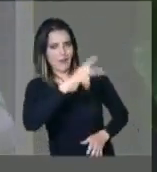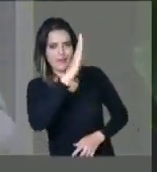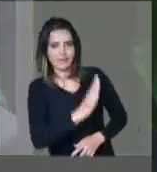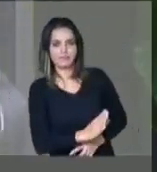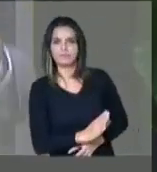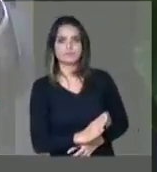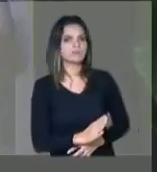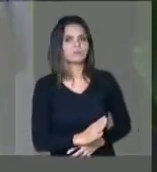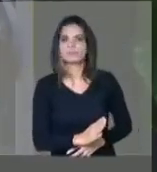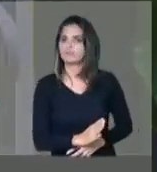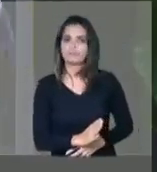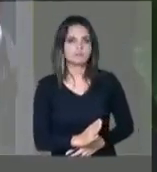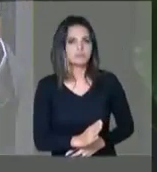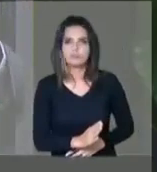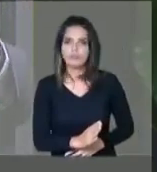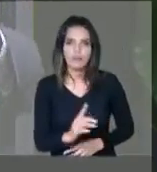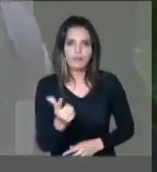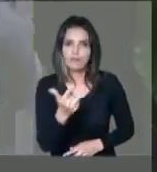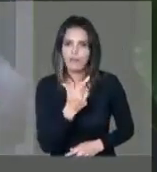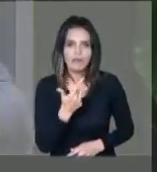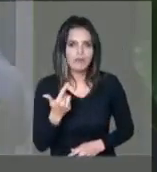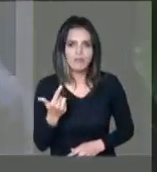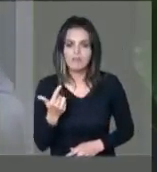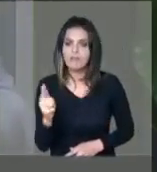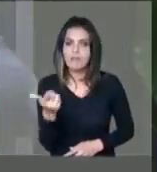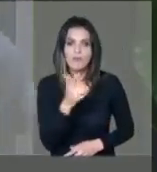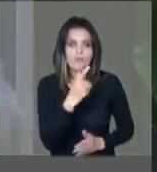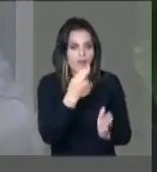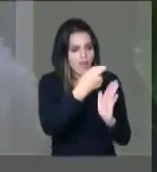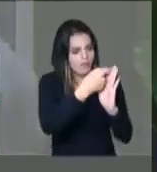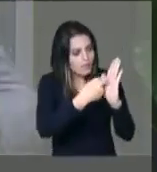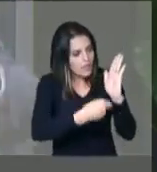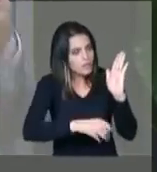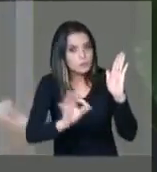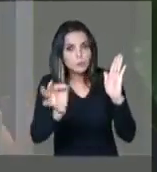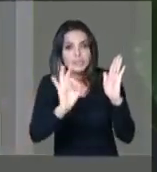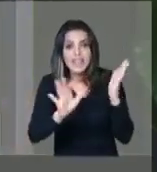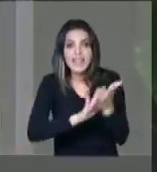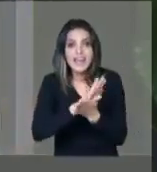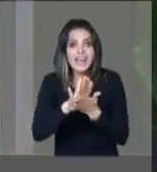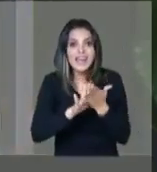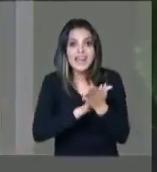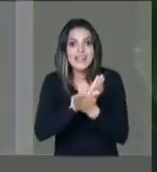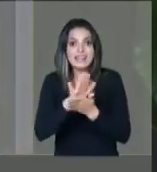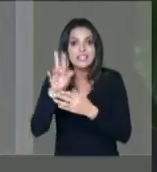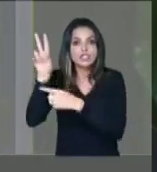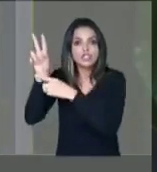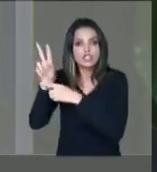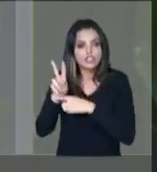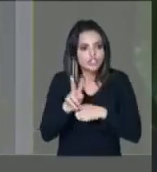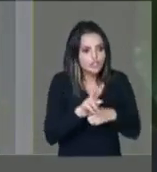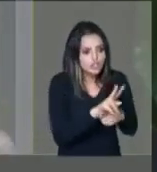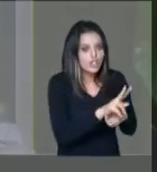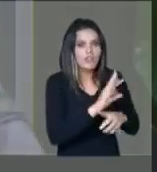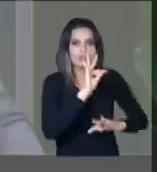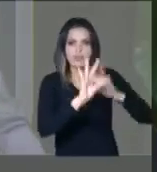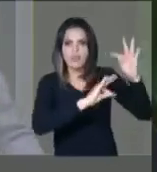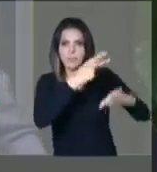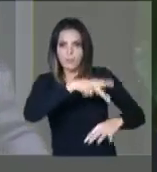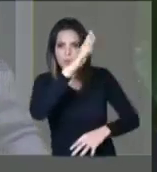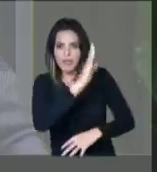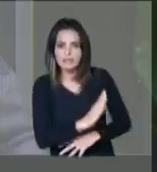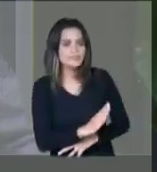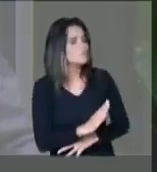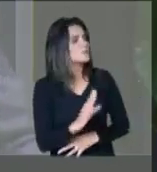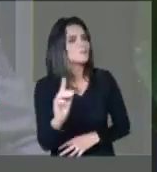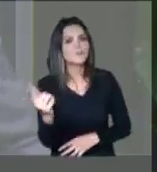desenvolver a tecnologia. Não haverá, não há no acordo qualquer previsão de transferência de tecnologia. E, por fim,